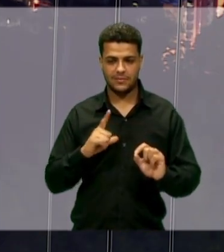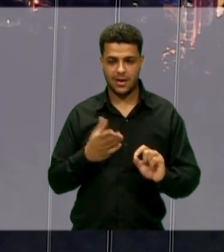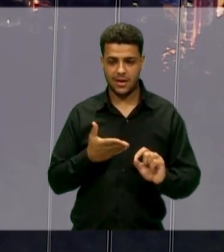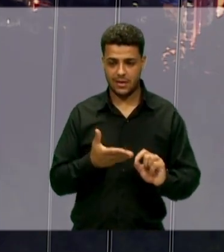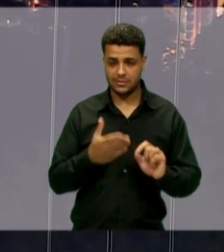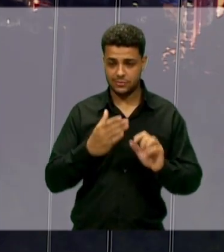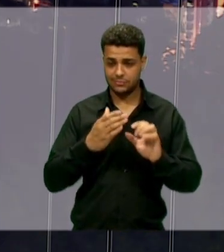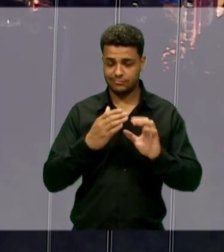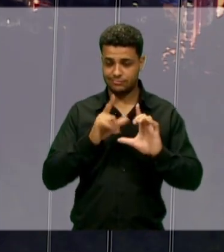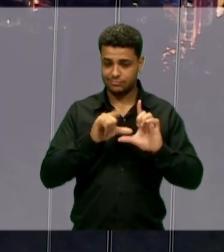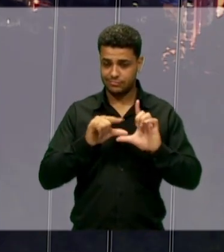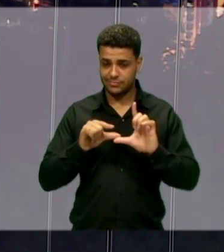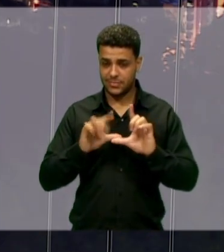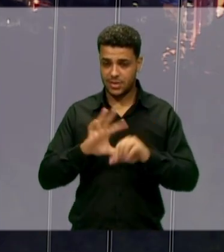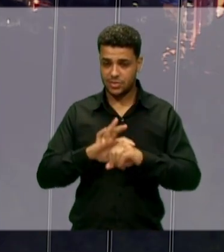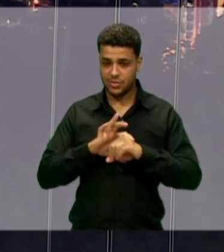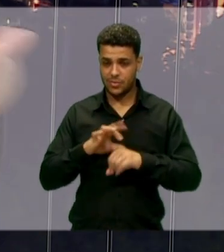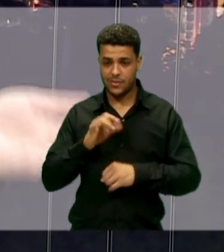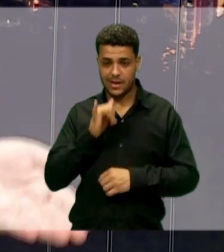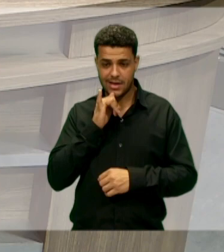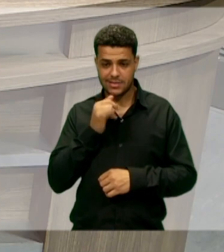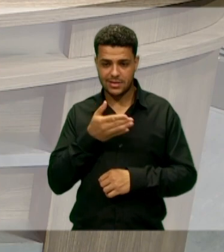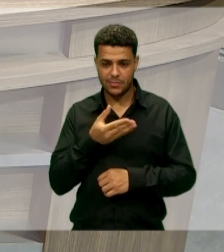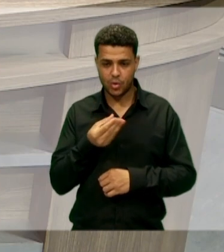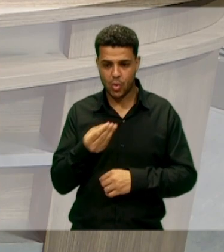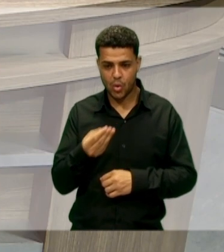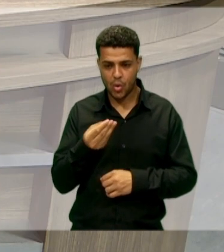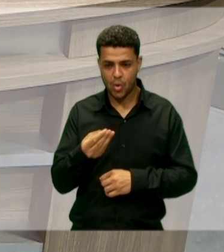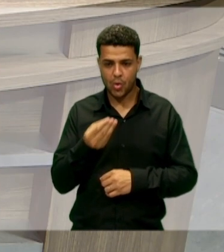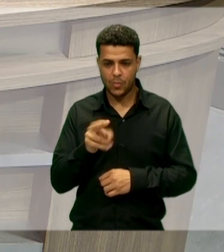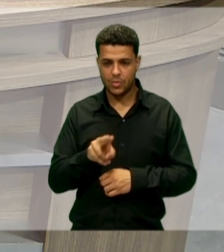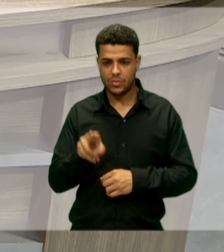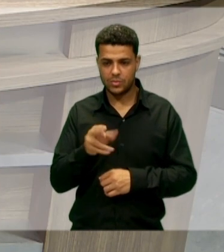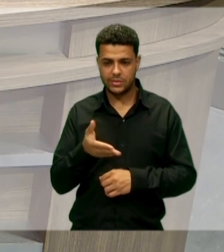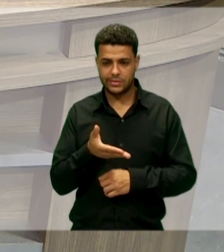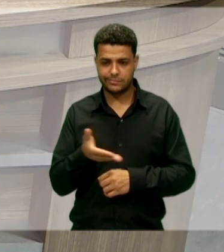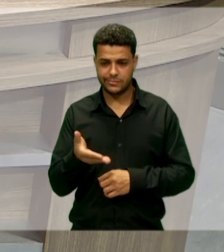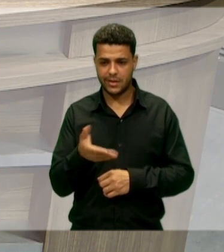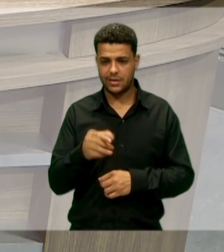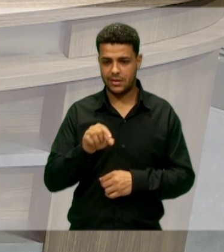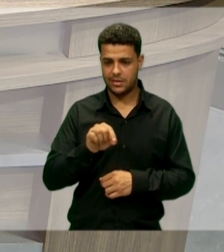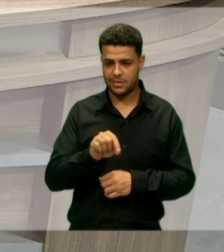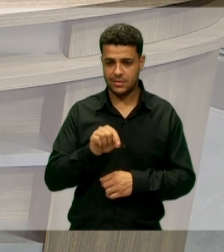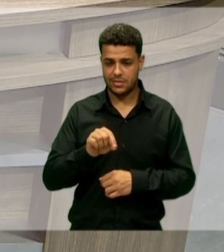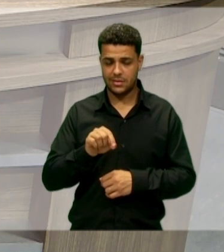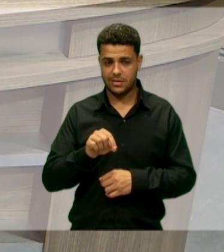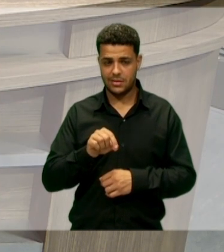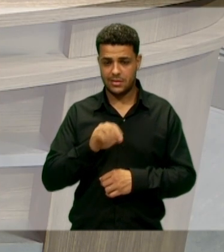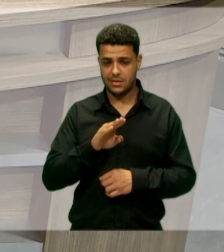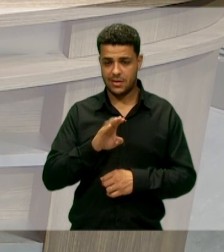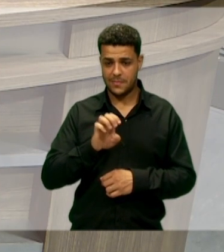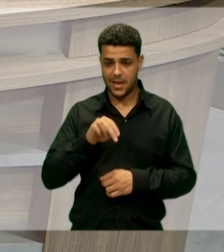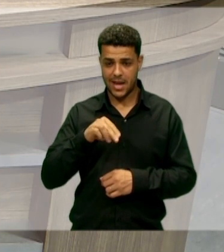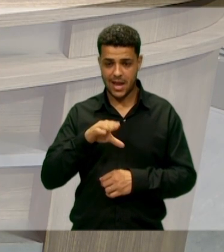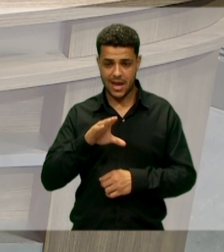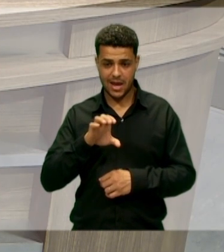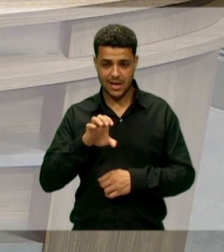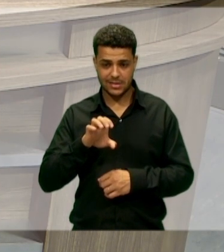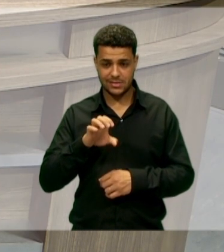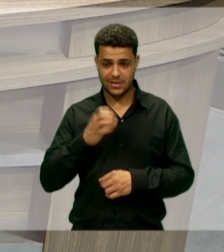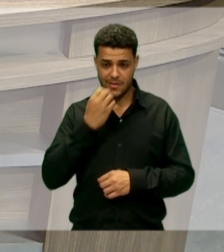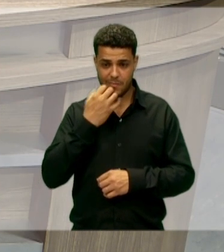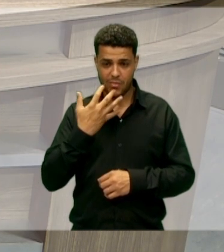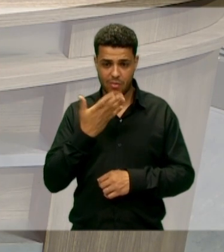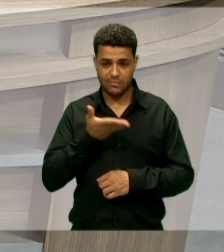esses dados forem seguros, por exemplo, como utilizando essa benesse que a ciência